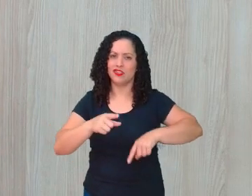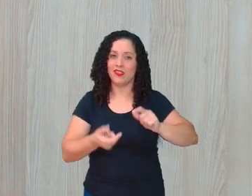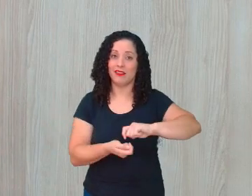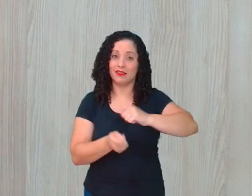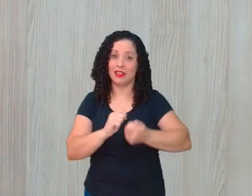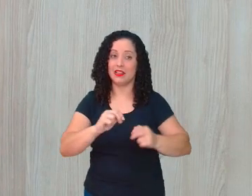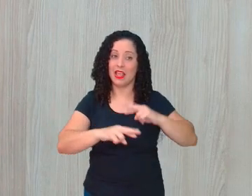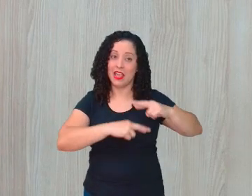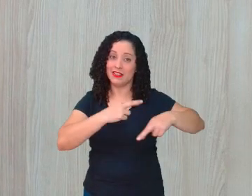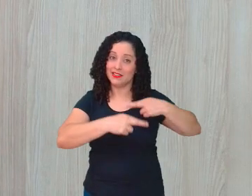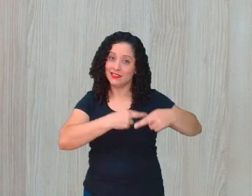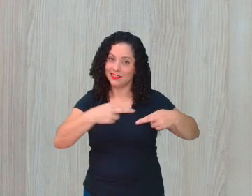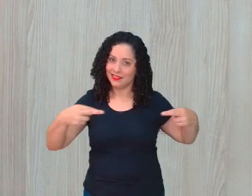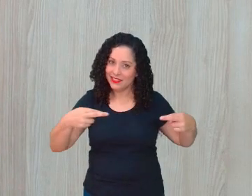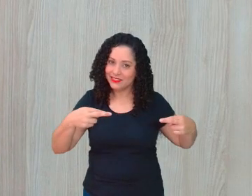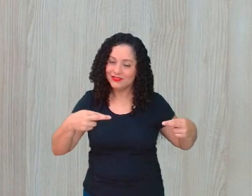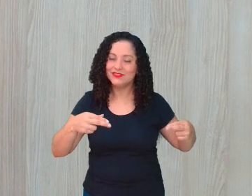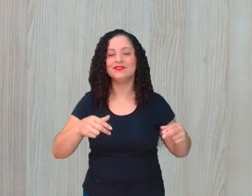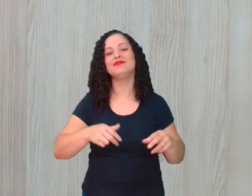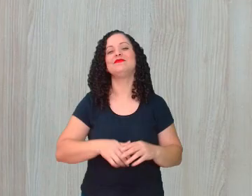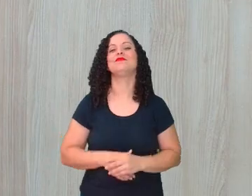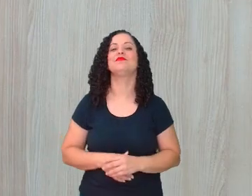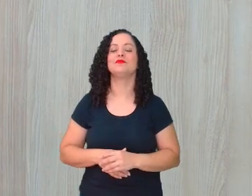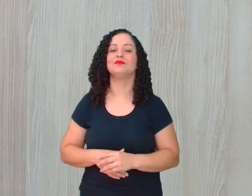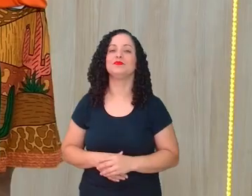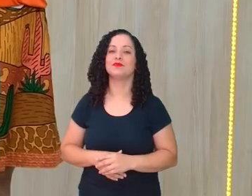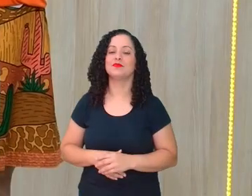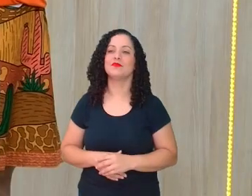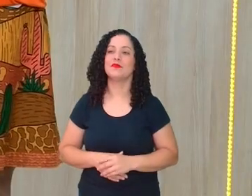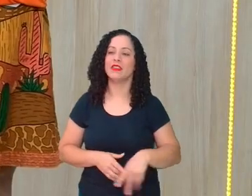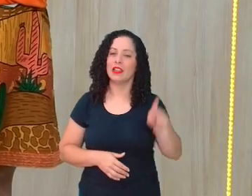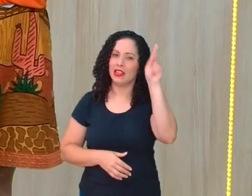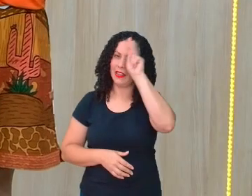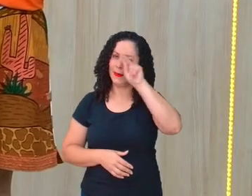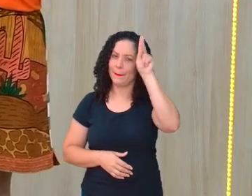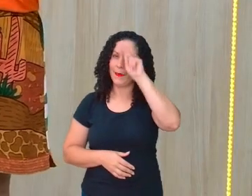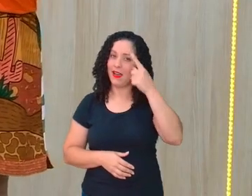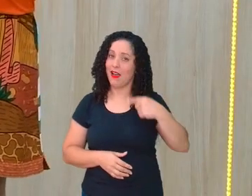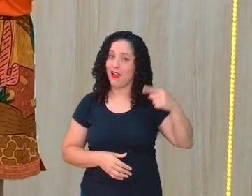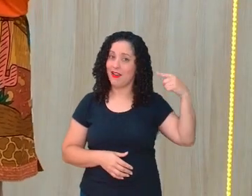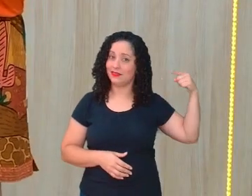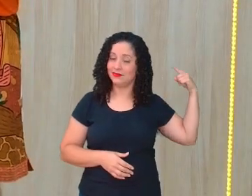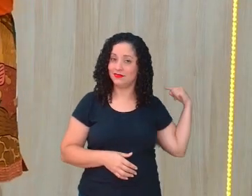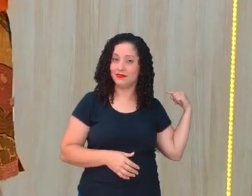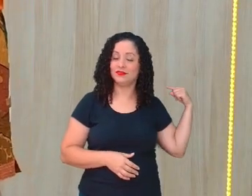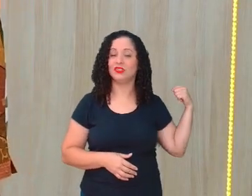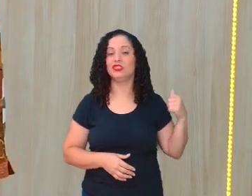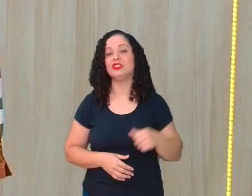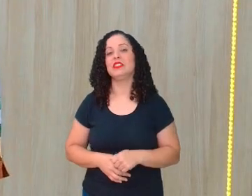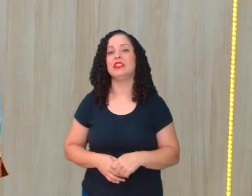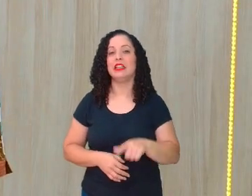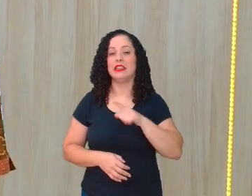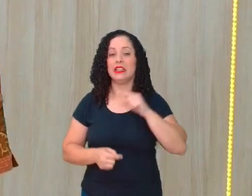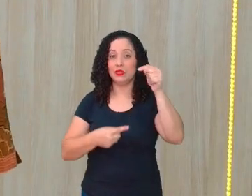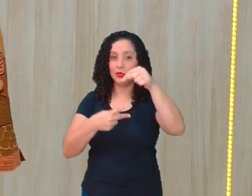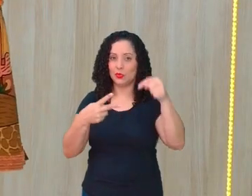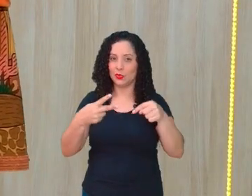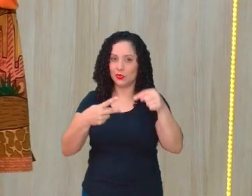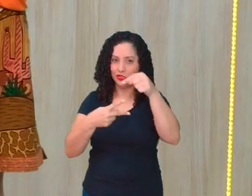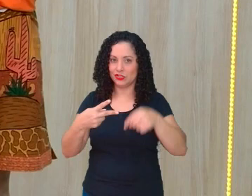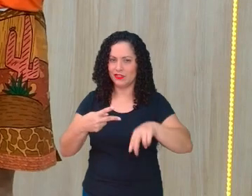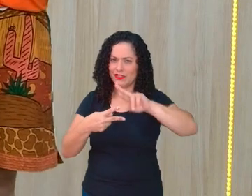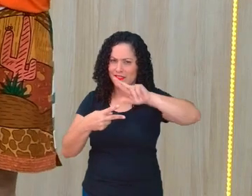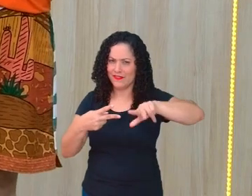Utilizar materiais alternativos. E a gente, lembrando aí, que a gente falou antes, tem duas categorias,